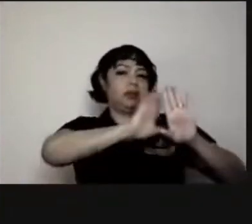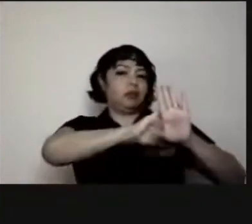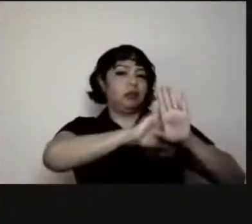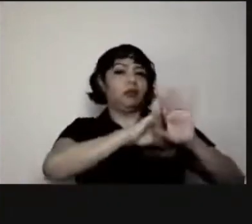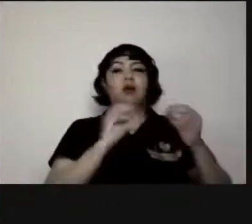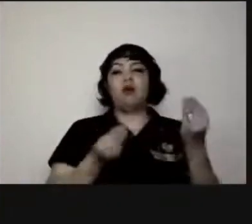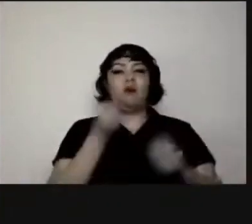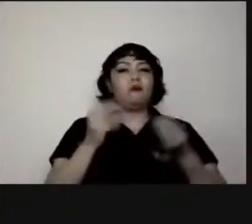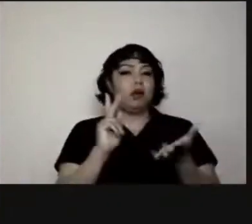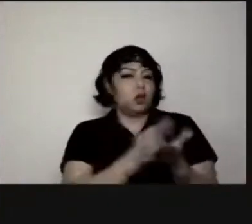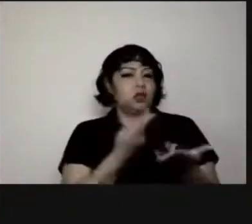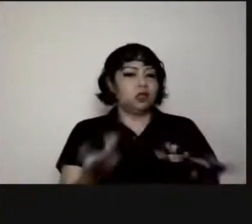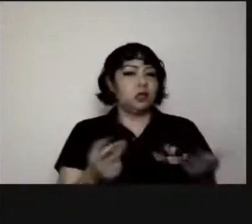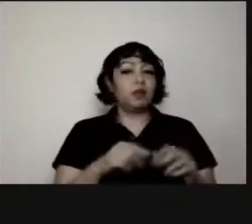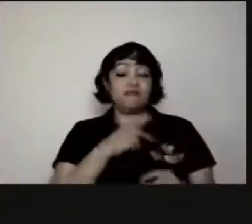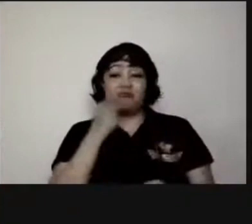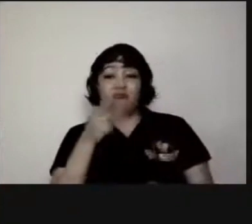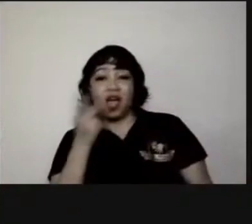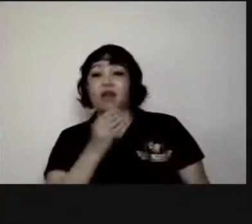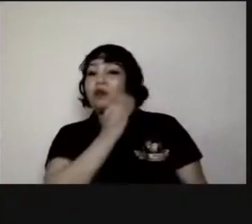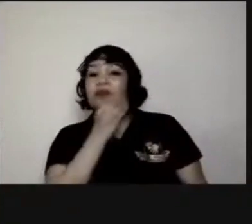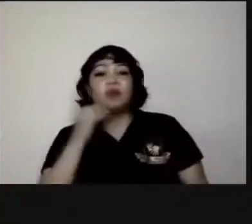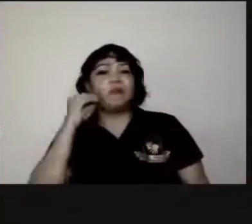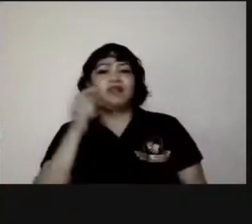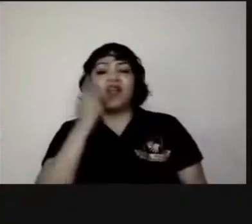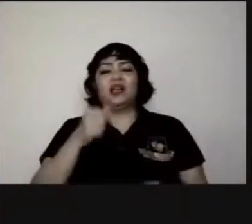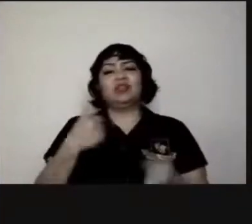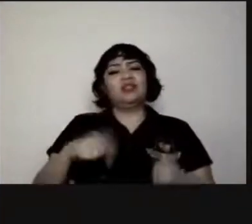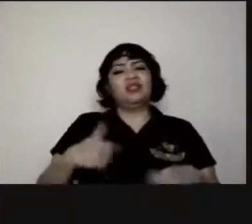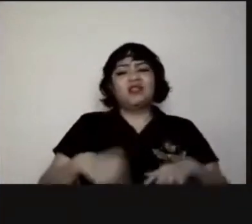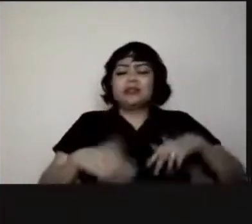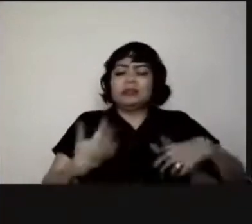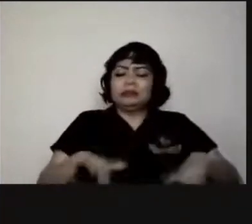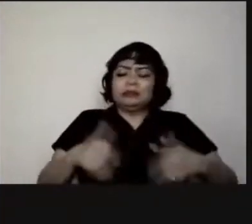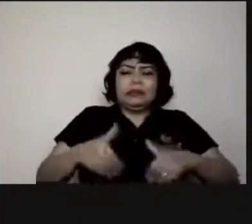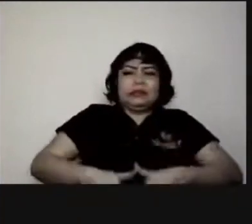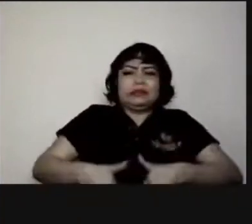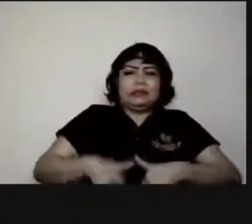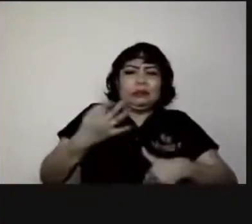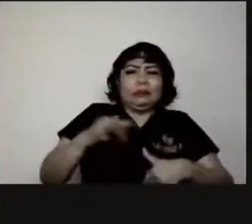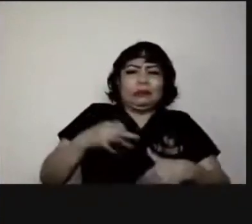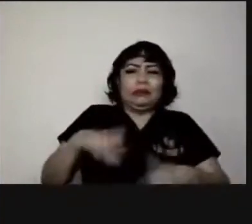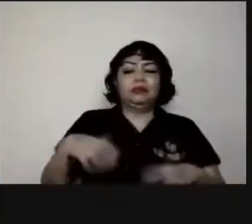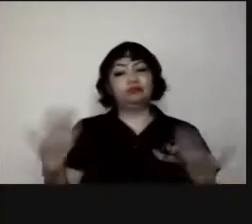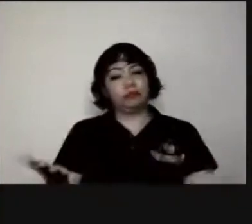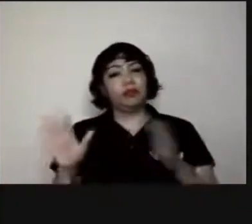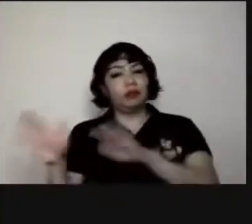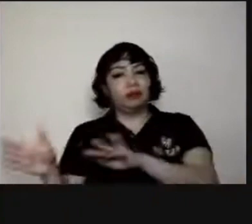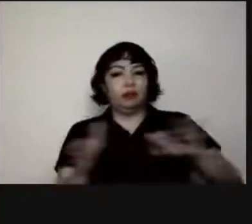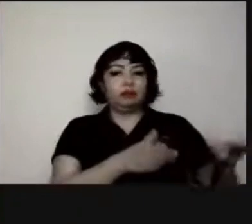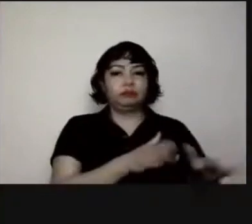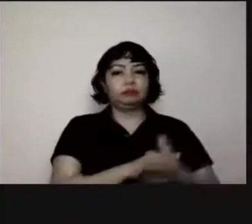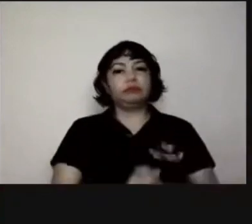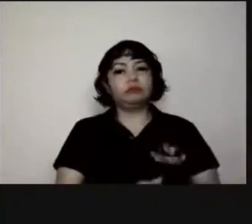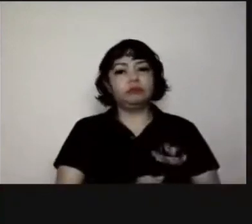Pedro, na verdade, parou porque ele teve uma dor de barriga. E eu achei muito interessante, o